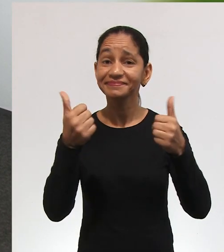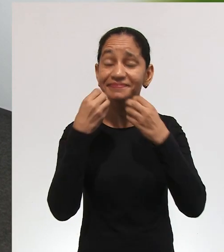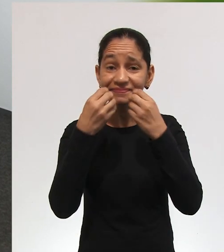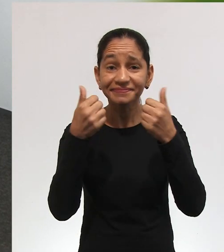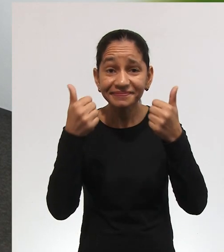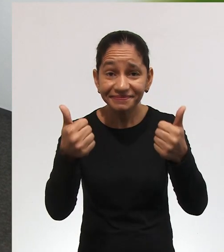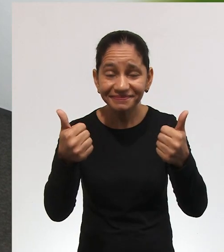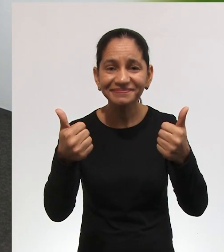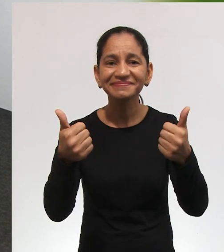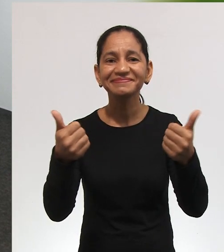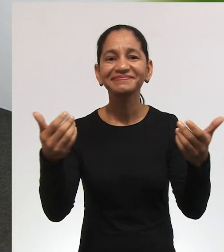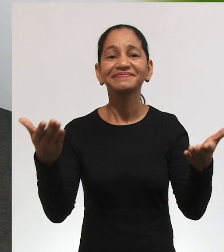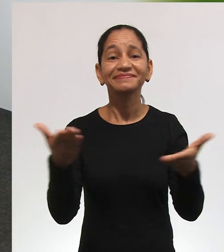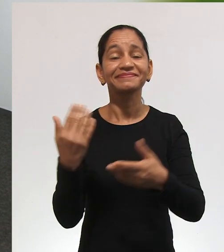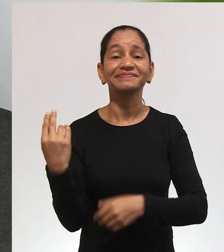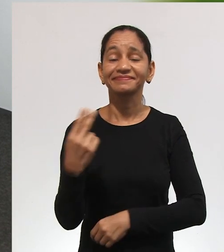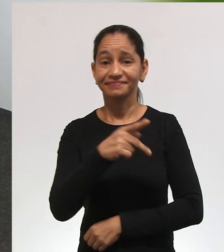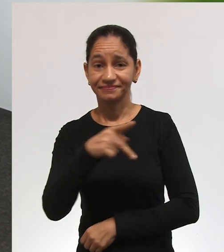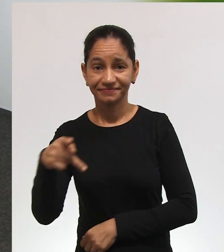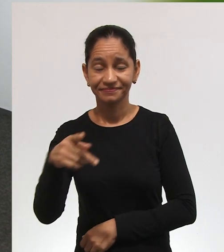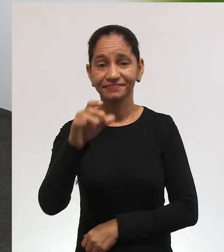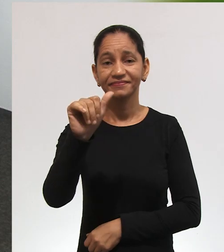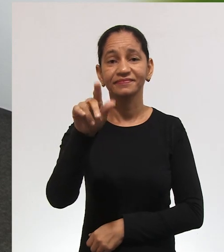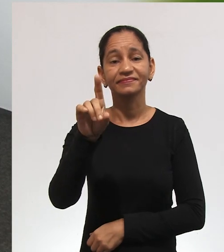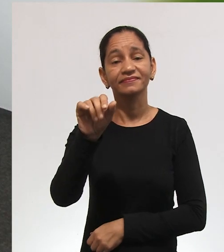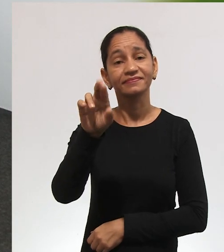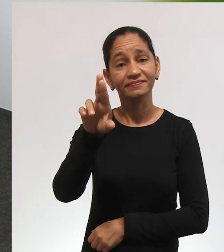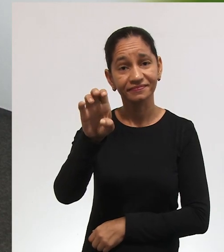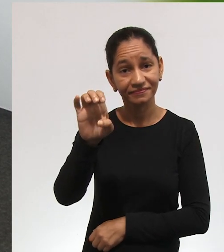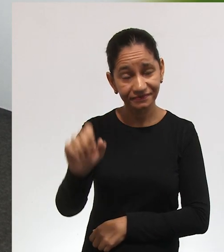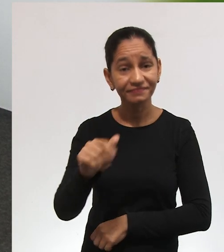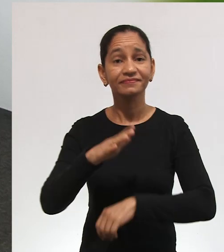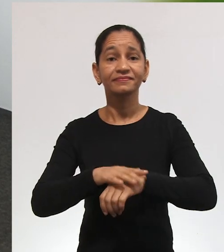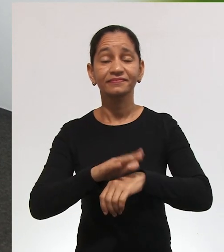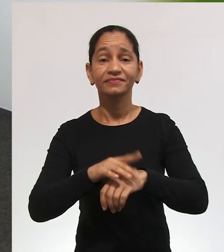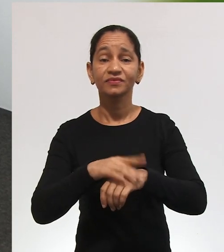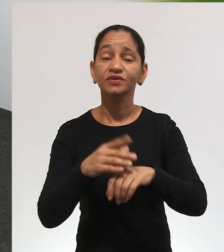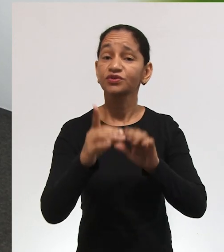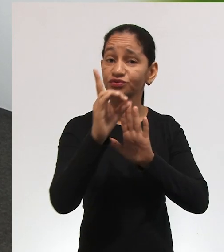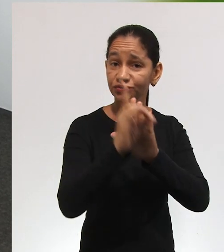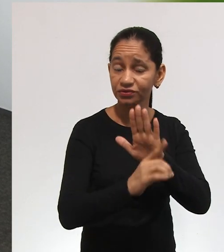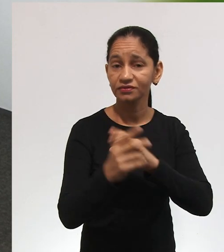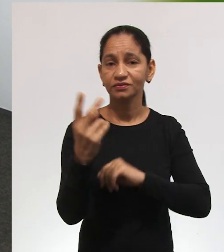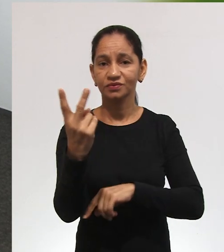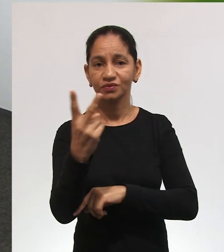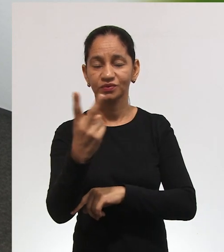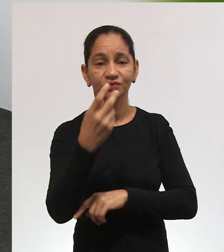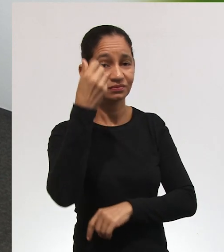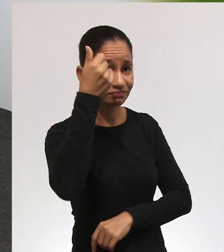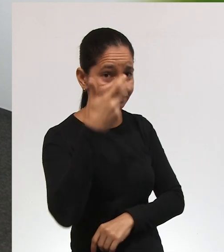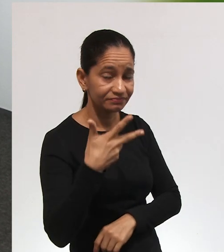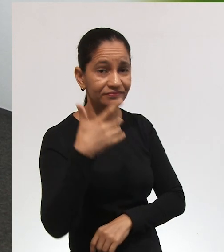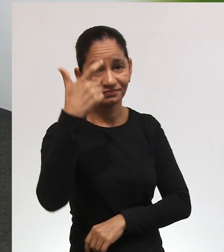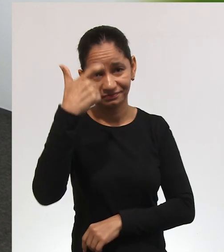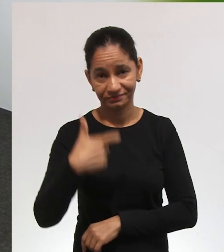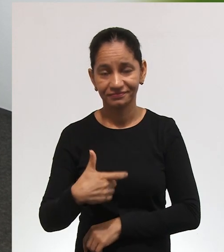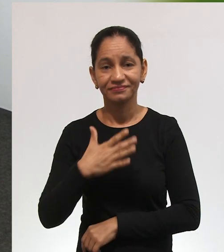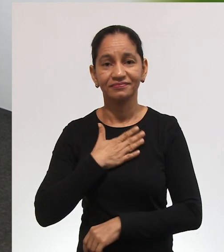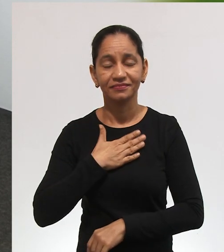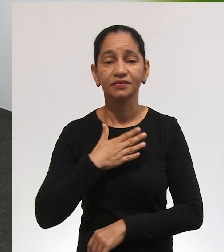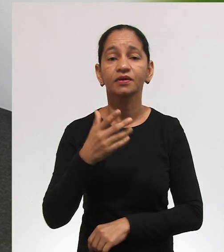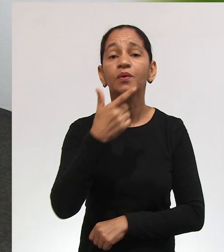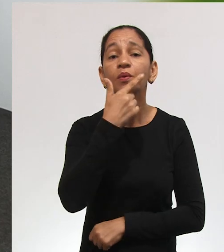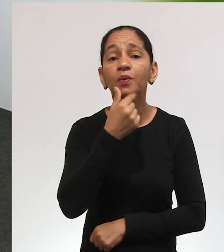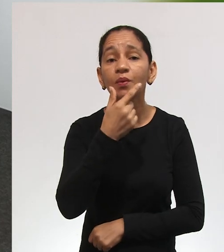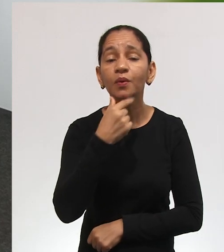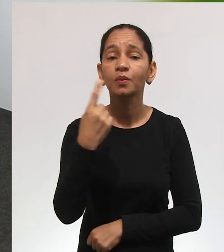Olá, pessoal, tudo bem? Eu sou o professor André Brum, da disciplina de Direito 2, e eu vou fazer a minha audiodescrição. Eu